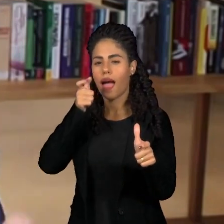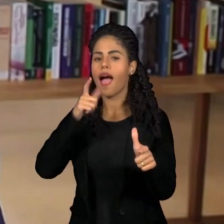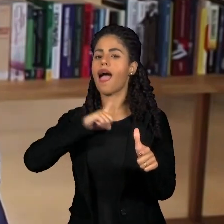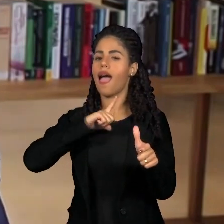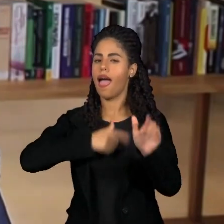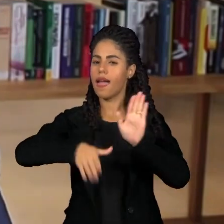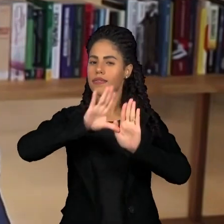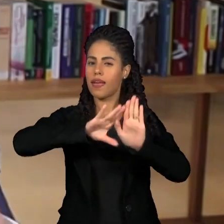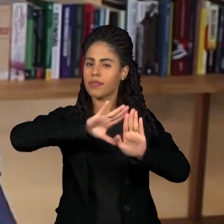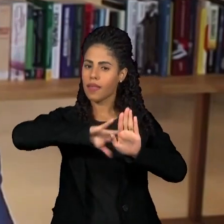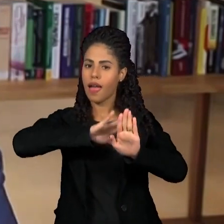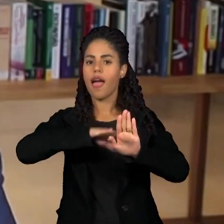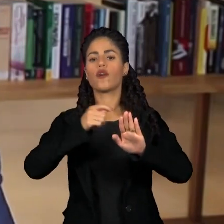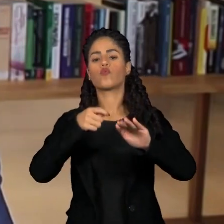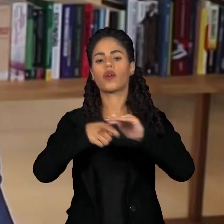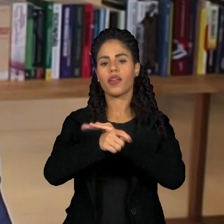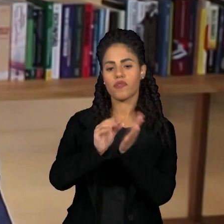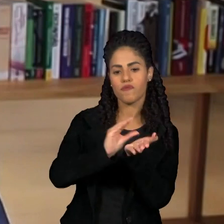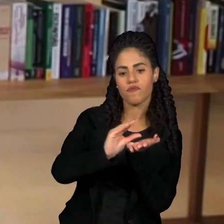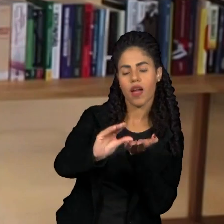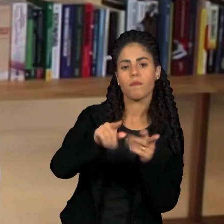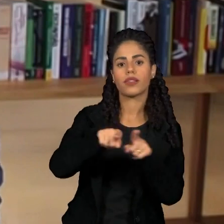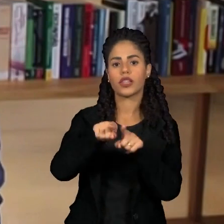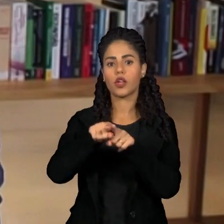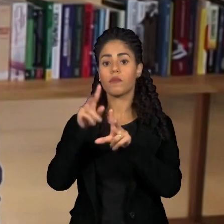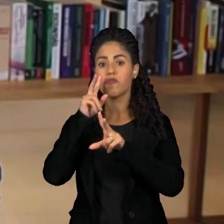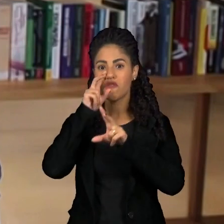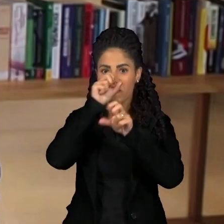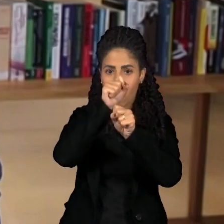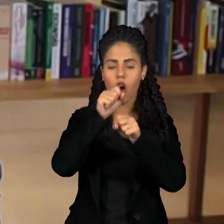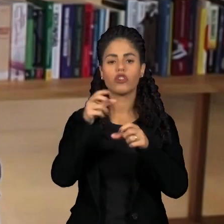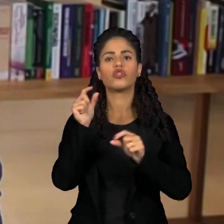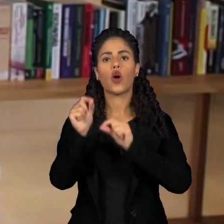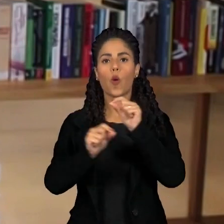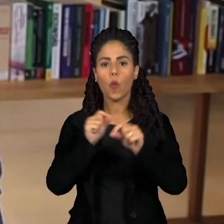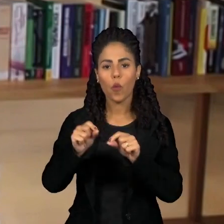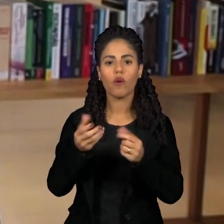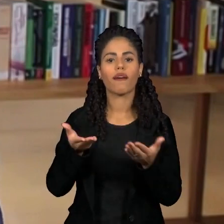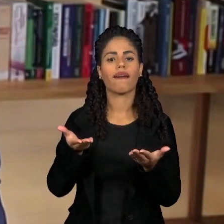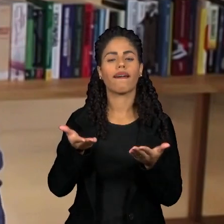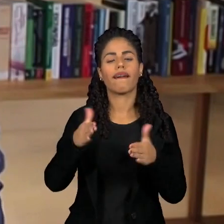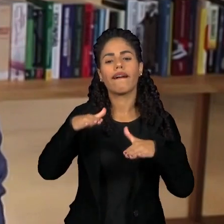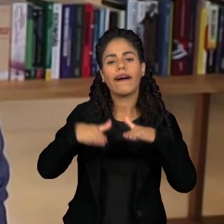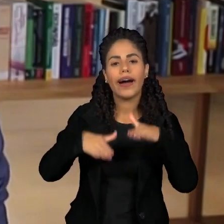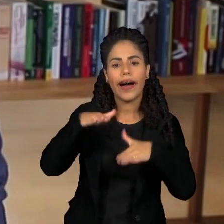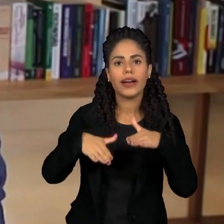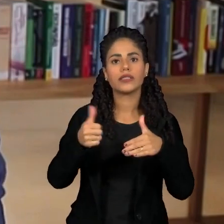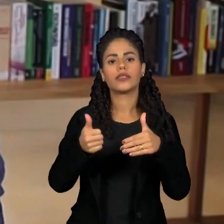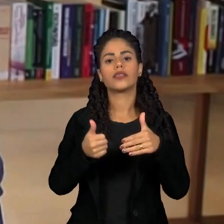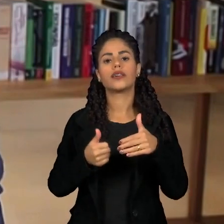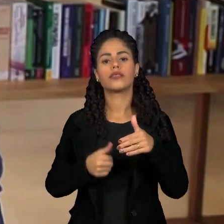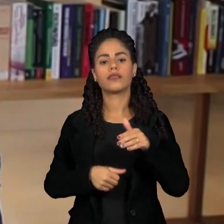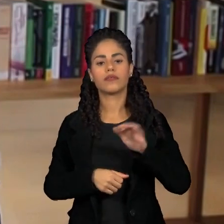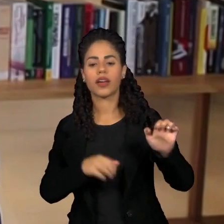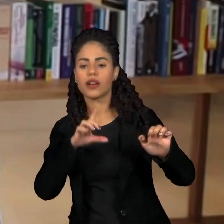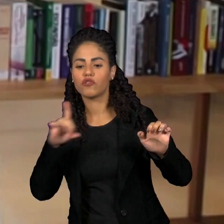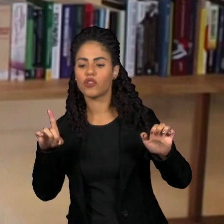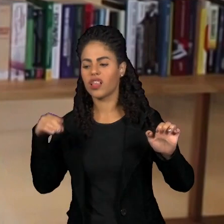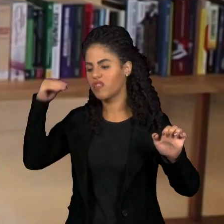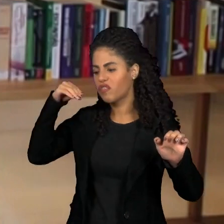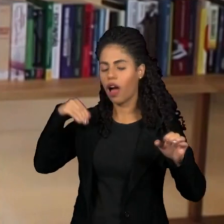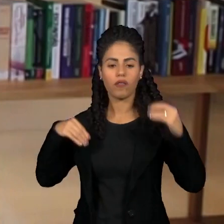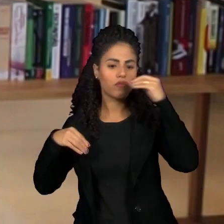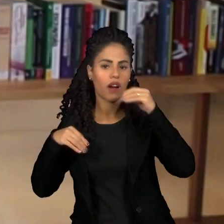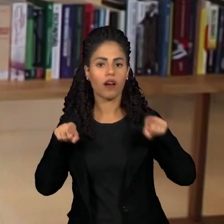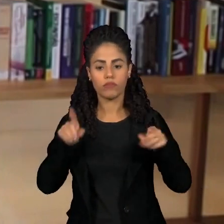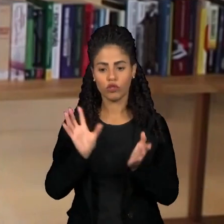poder decisório, eles se fortalecem também, enfraquecendo então, ou tornando menos necessário, como era antes, essa